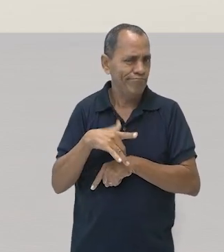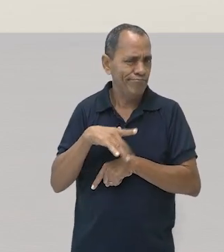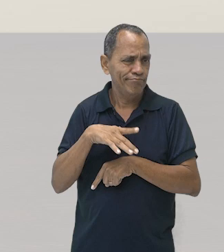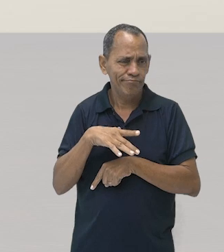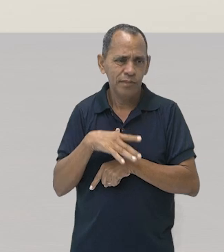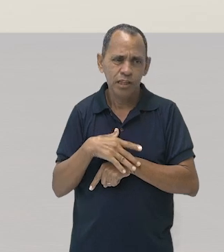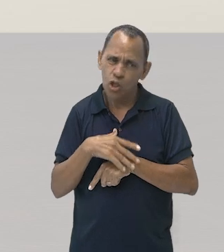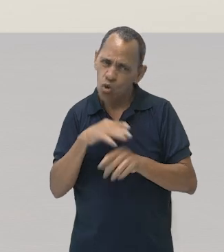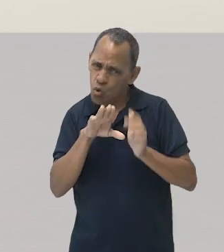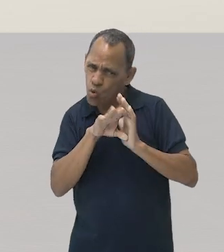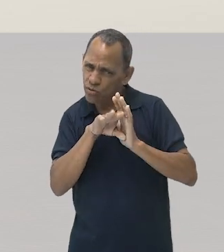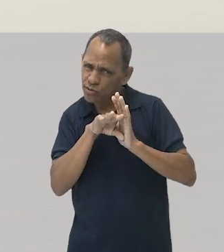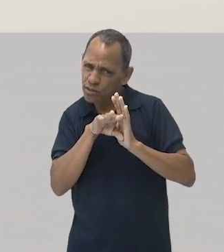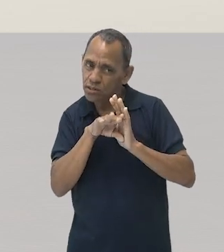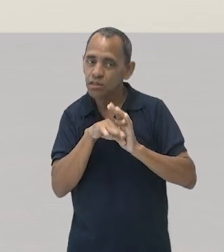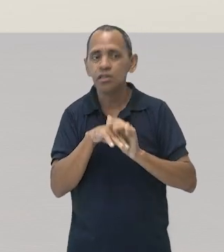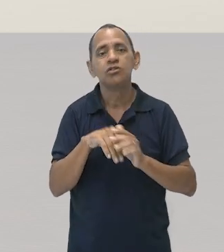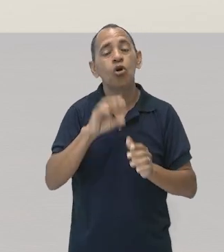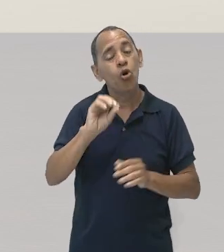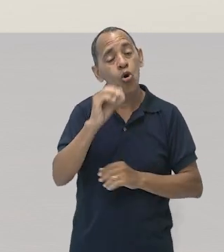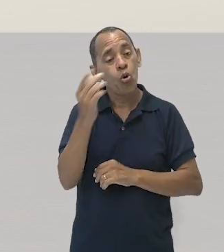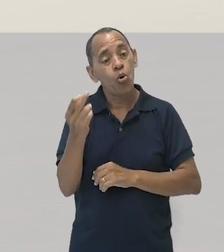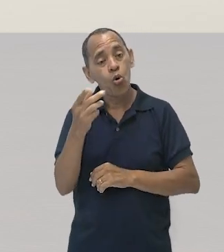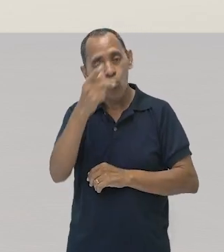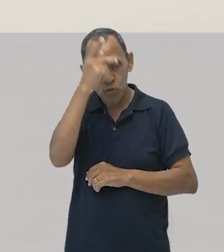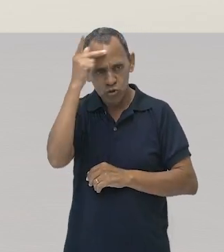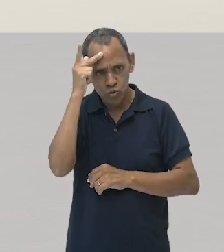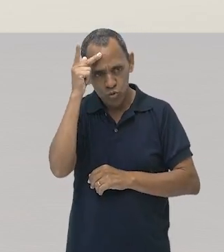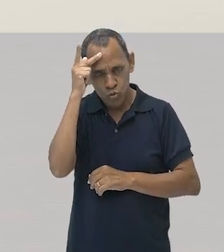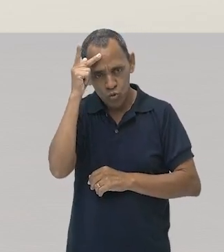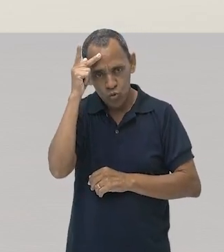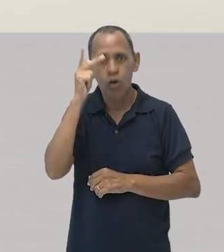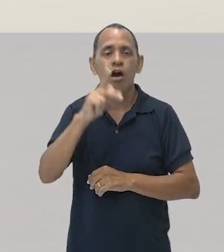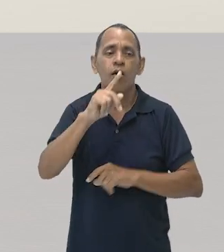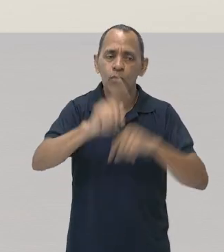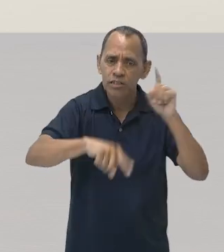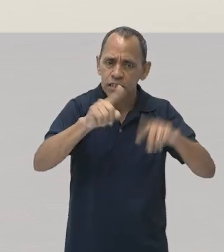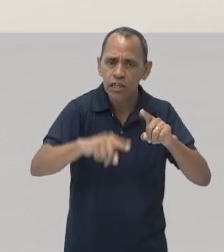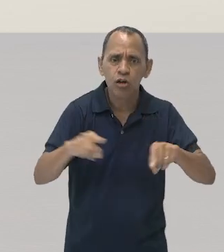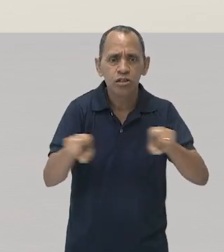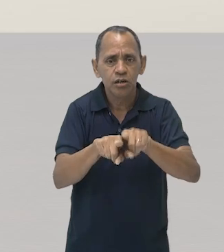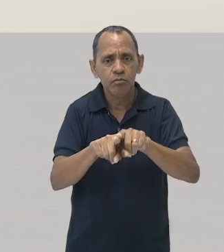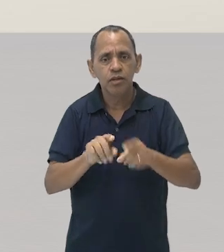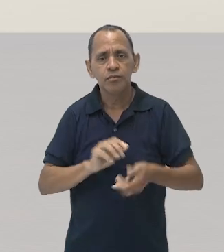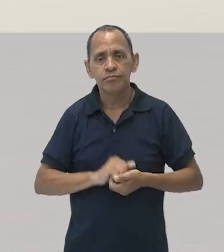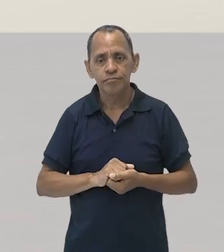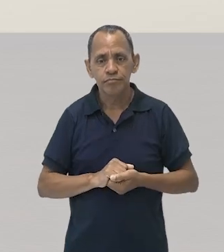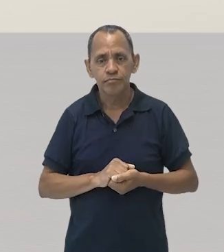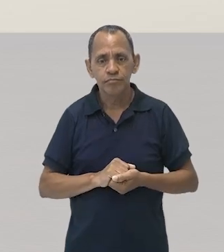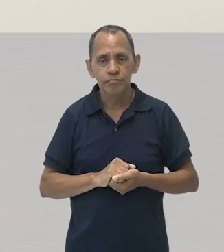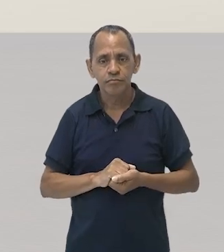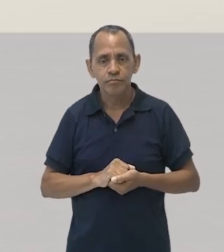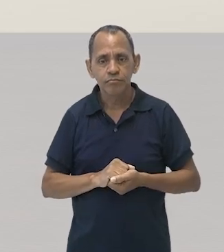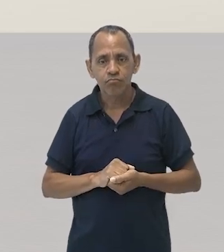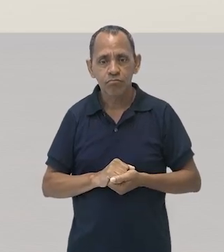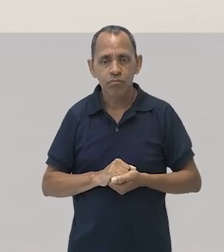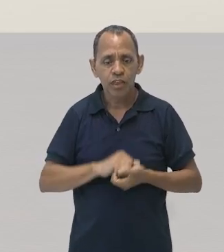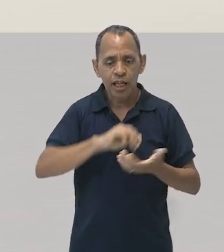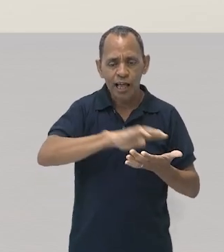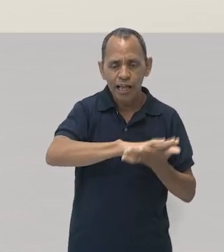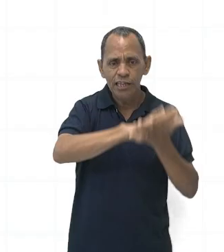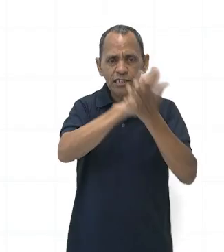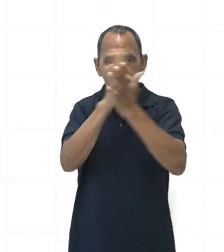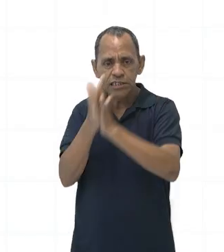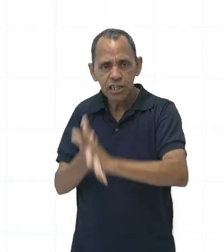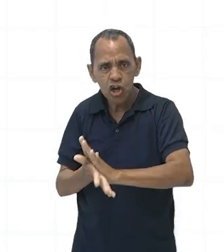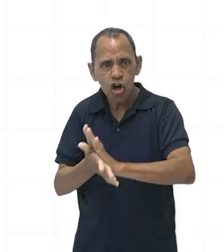aquela pessoa ou sobre aquele objeto ou aquela situação, tá certo? Estereótipo, vocês sabem o que